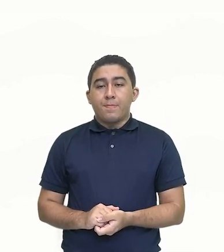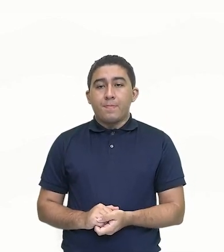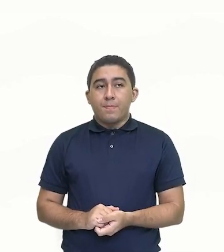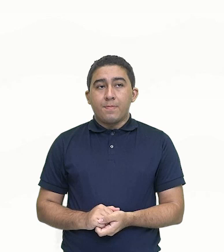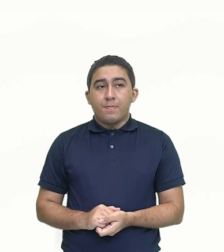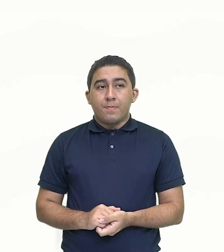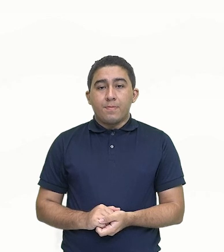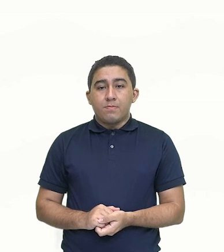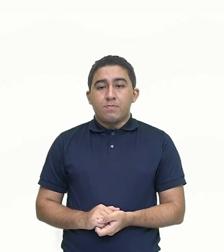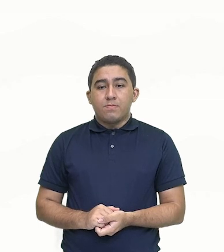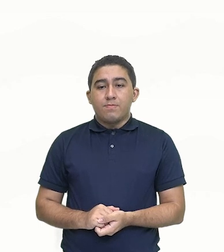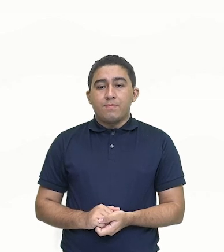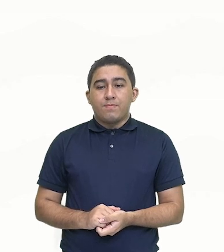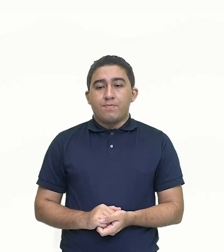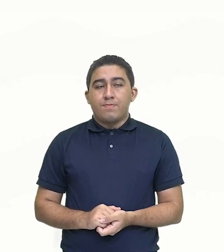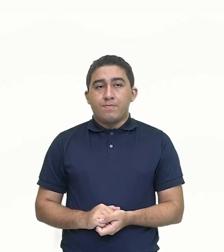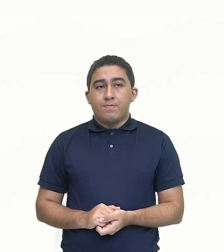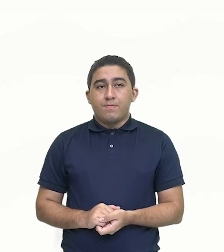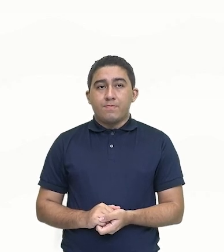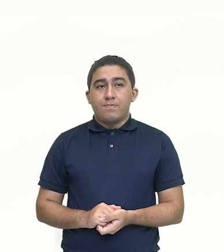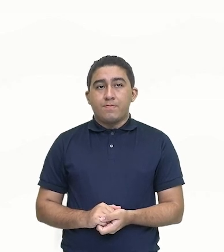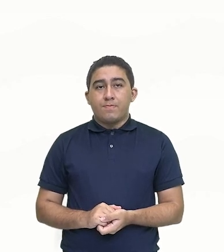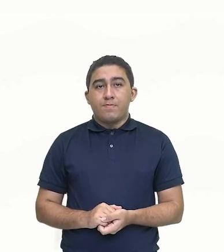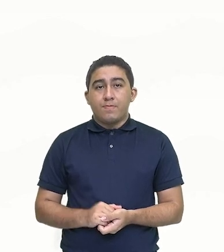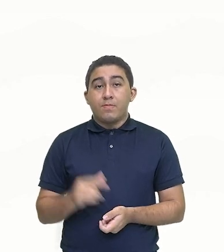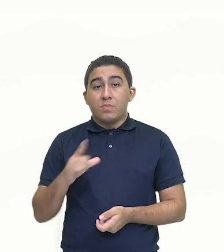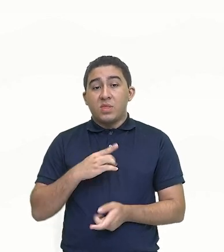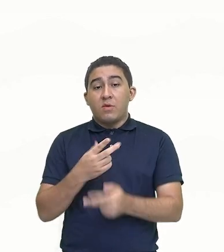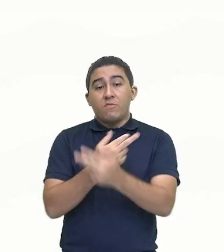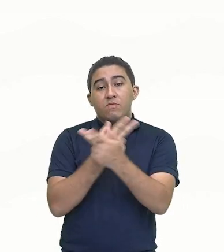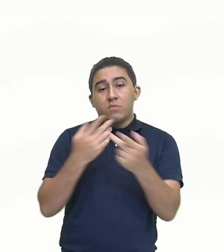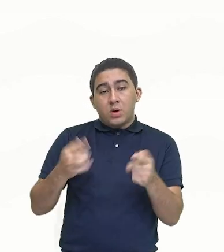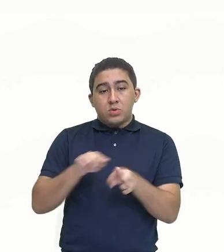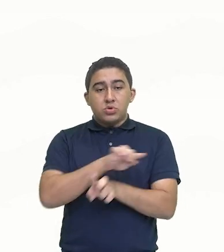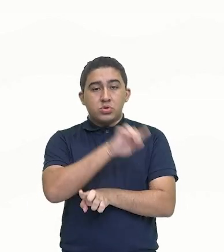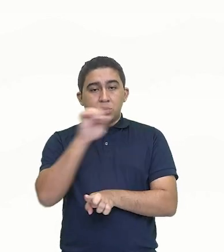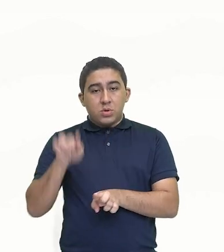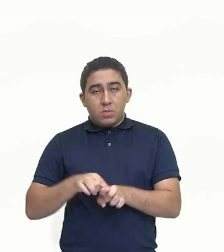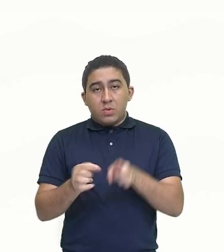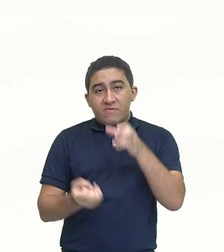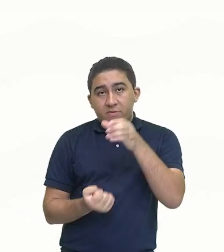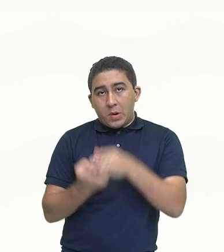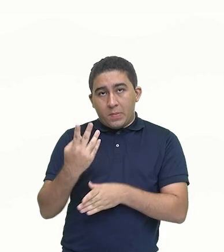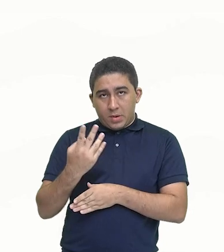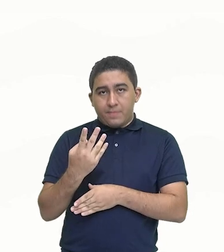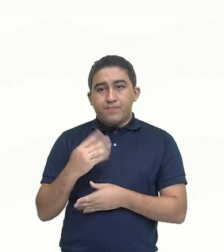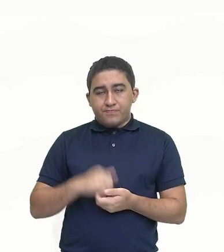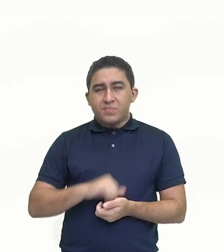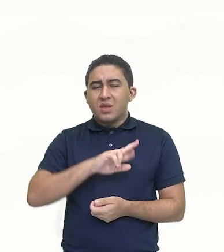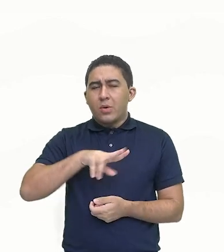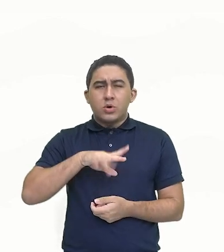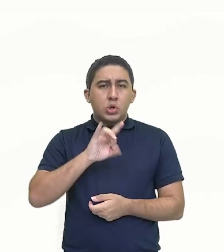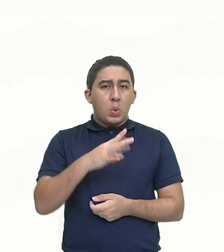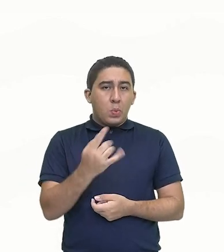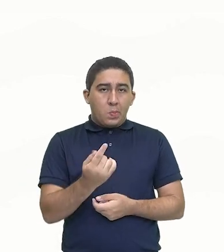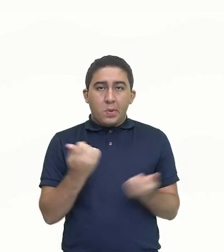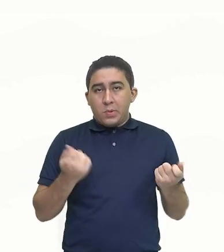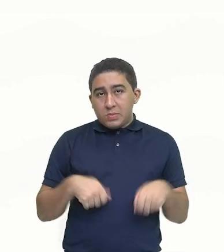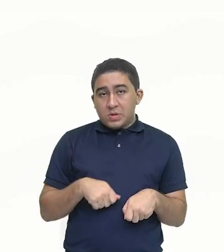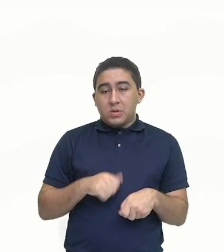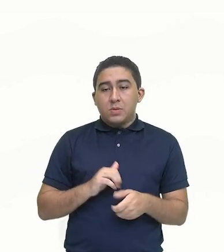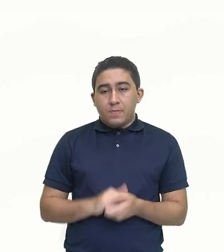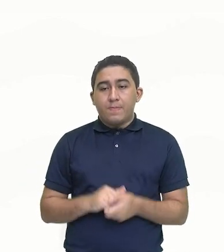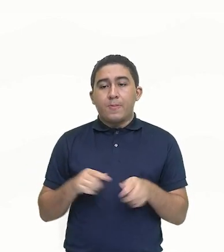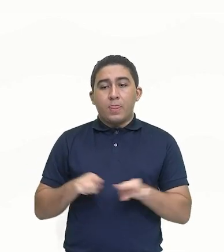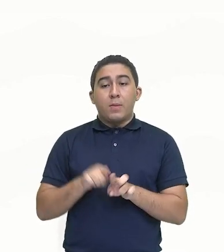vários ciclos para se formar a glicose, né, a molécula de glicose, não é só uma vez que isso vai acontecer. E